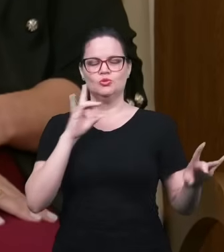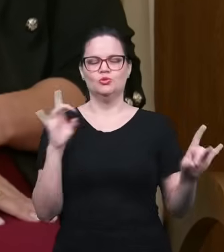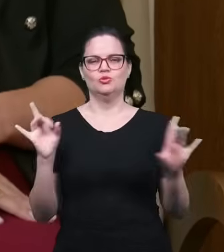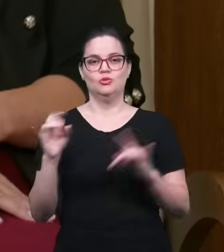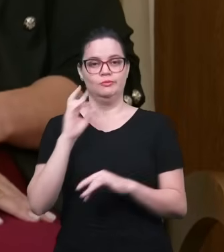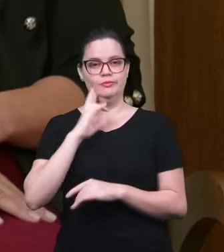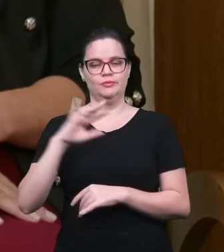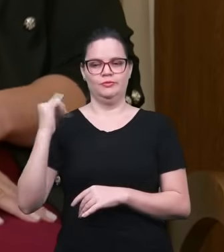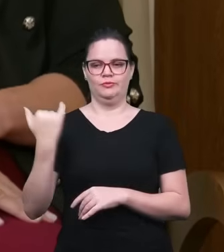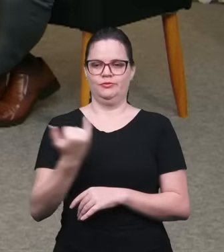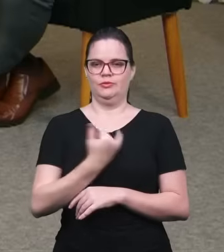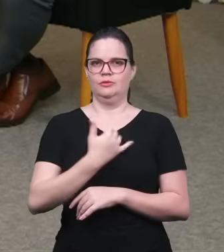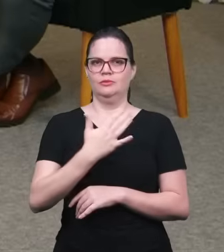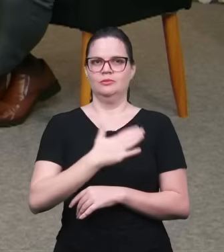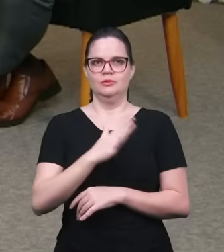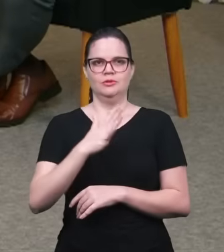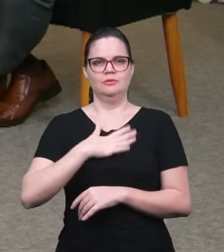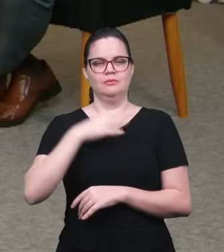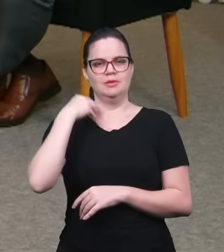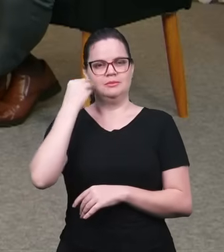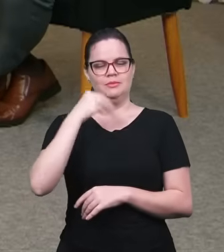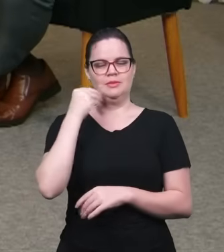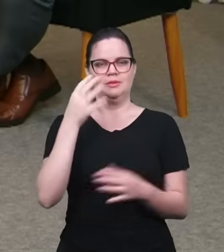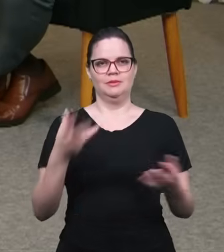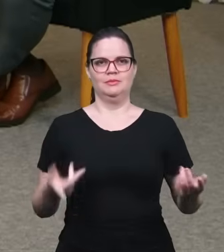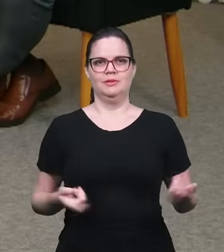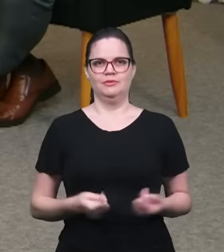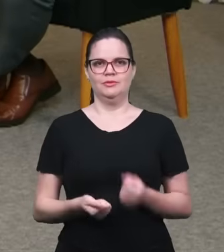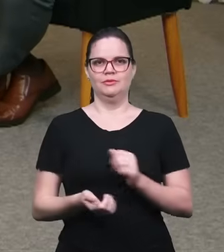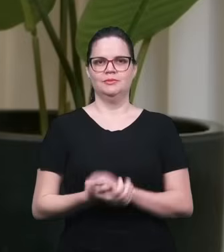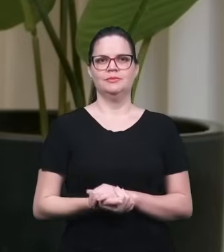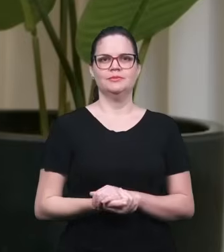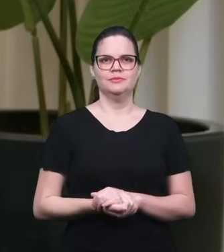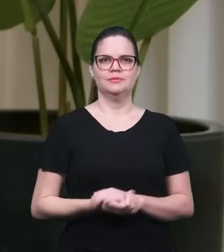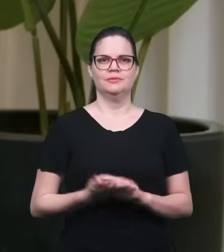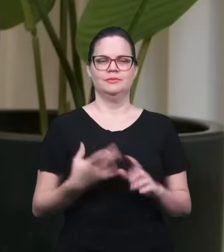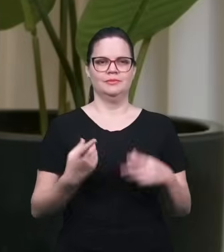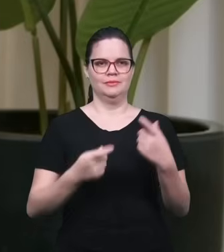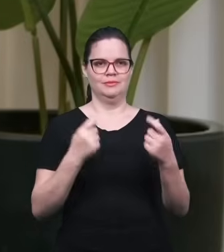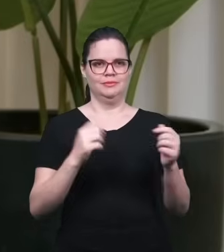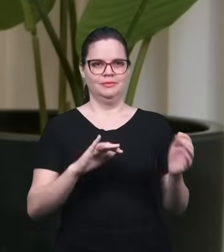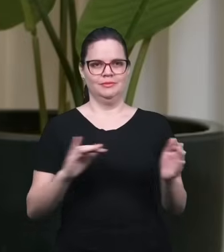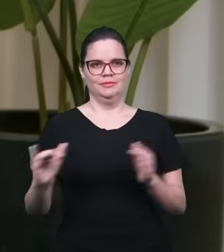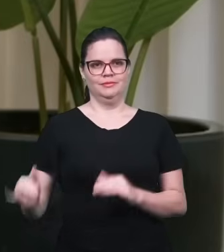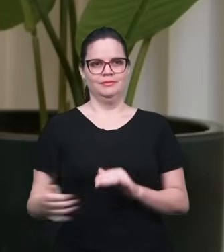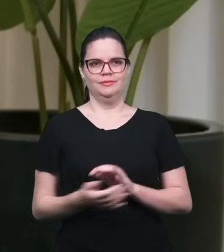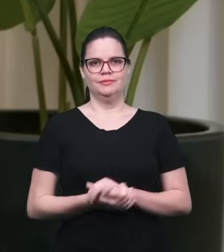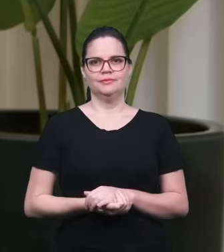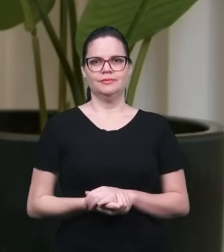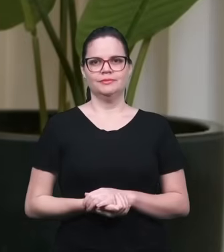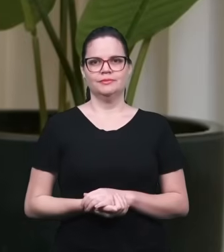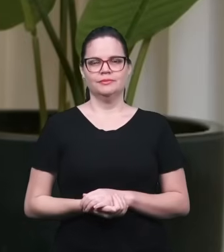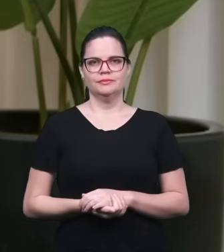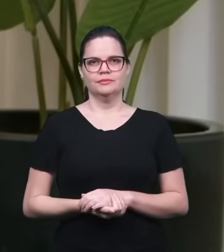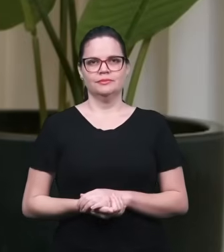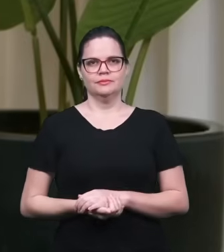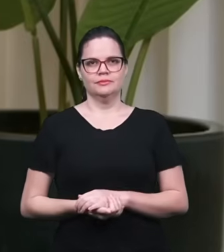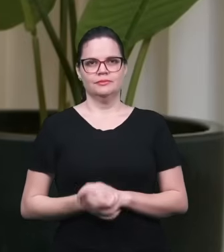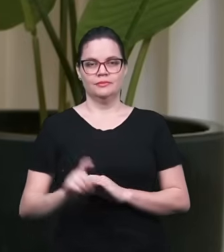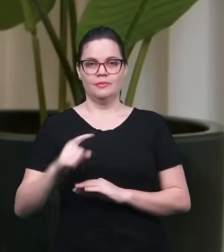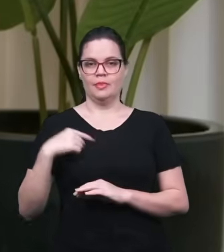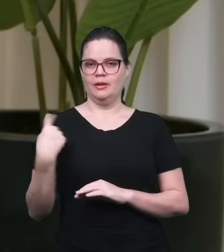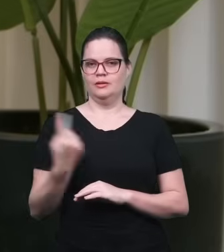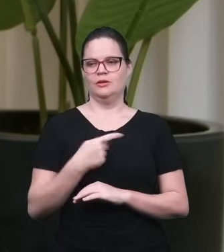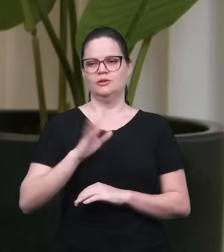experiência maravilhosa. Que maravilha, Gisele. Louvado seja o Senhor por isso. Queridos, quando nós falamos sobre ter